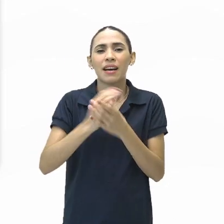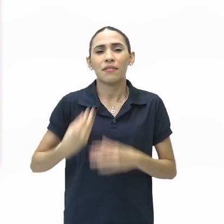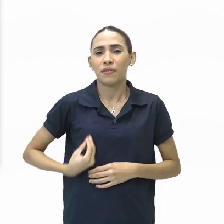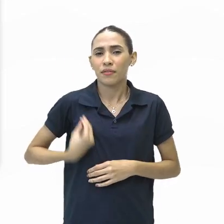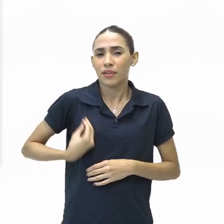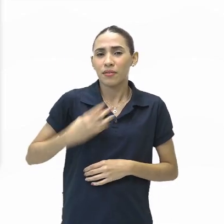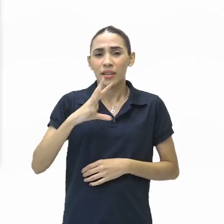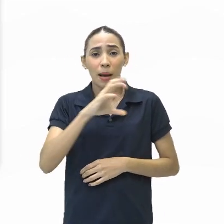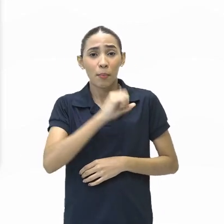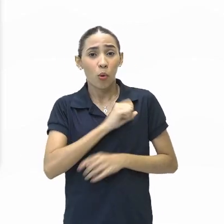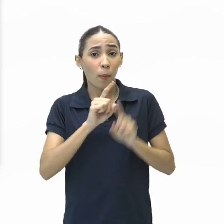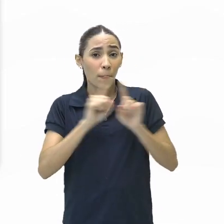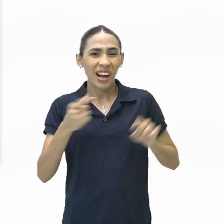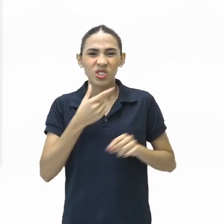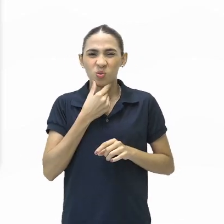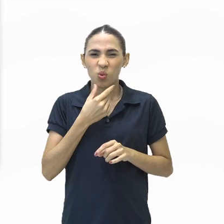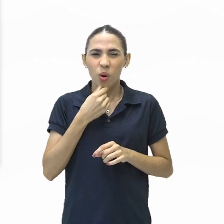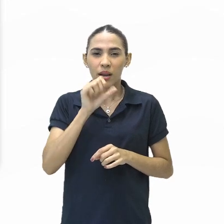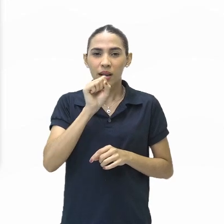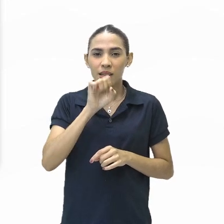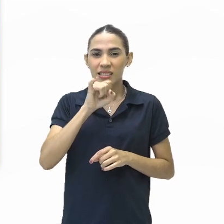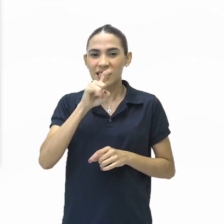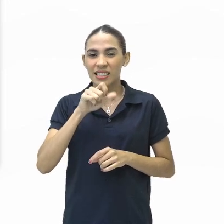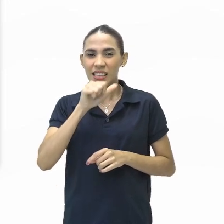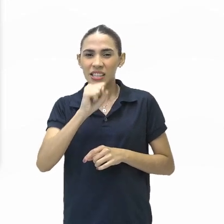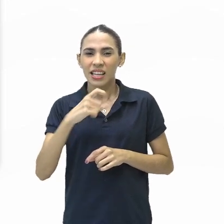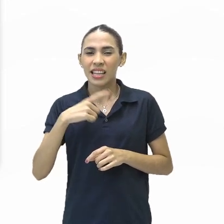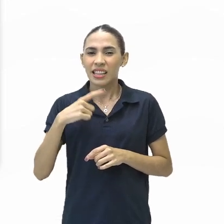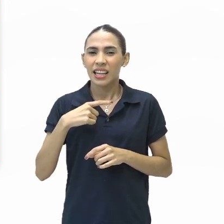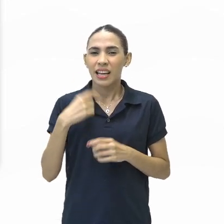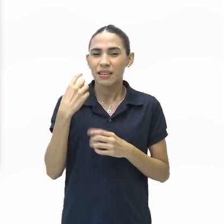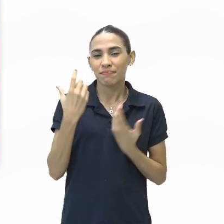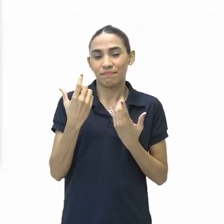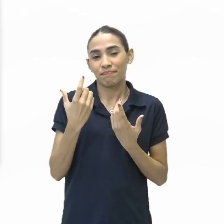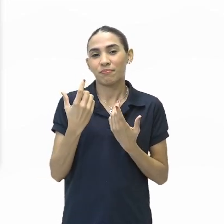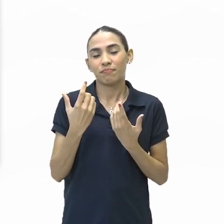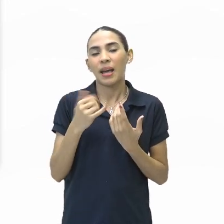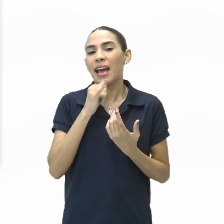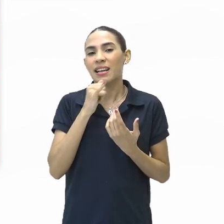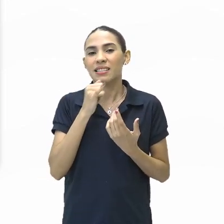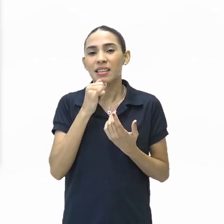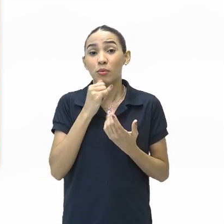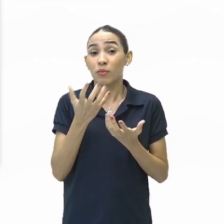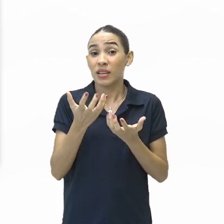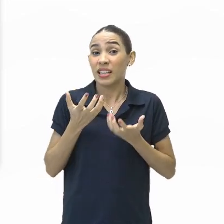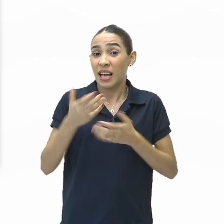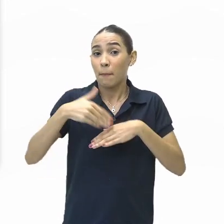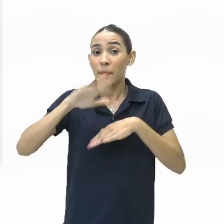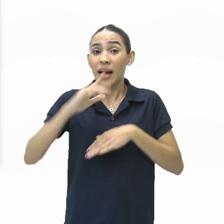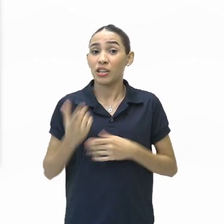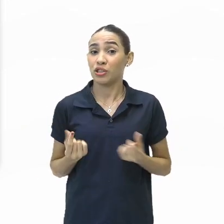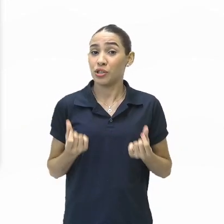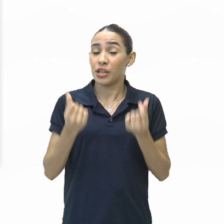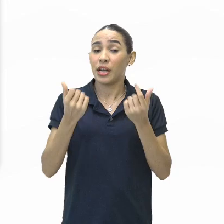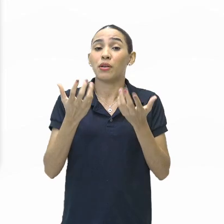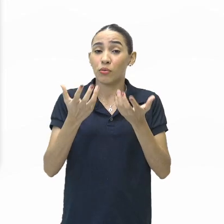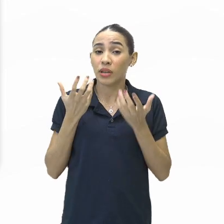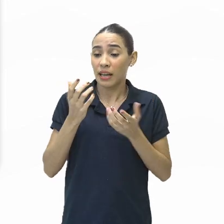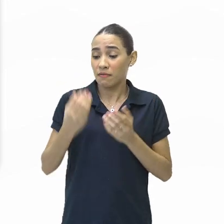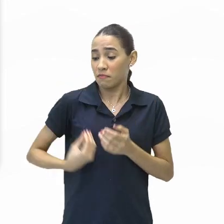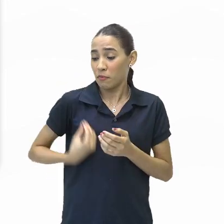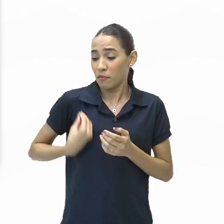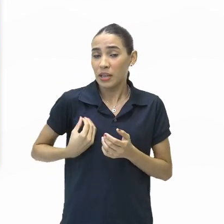Seixas é muito ambicioso. Ele pensa em subir na vida, ele quer, né, ter mais a qualquer custo